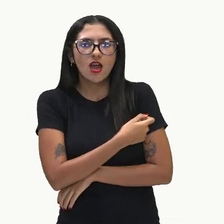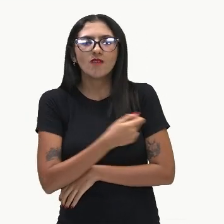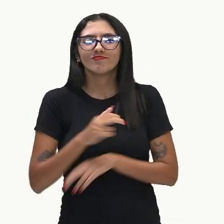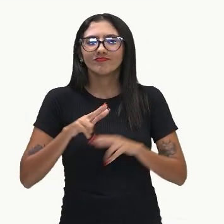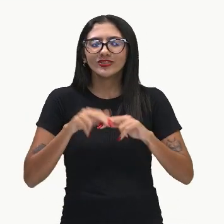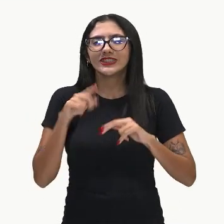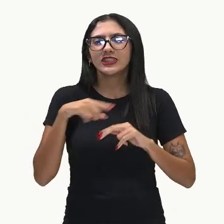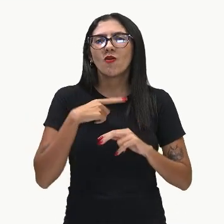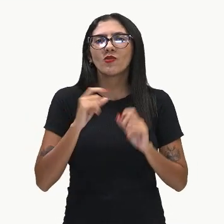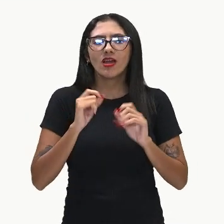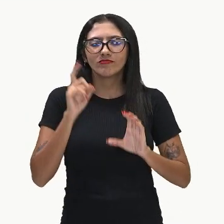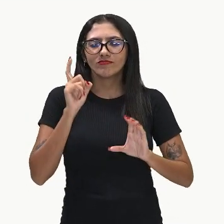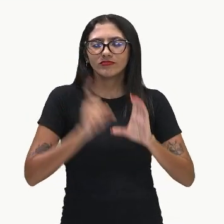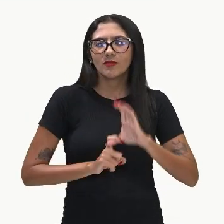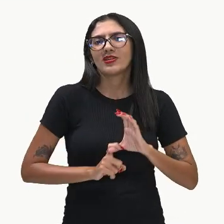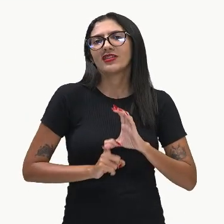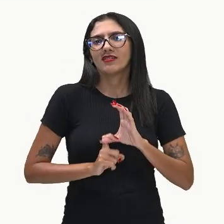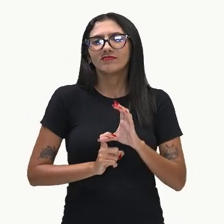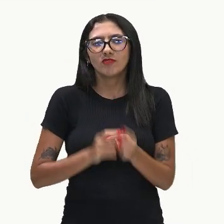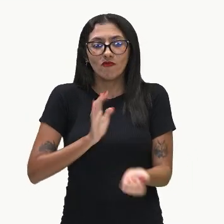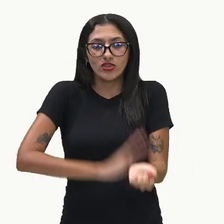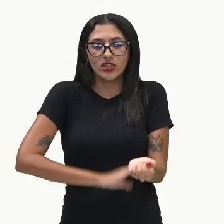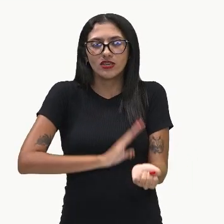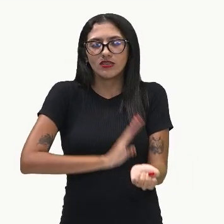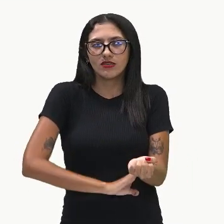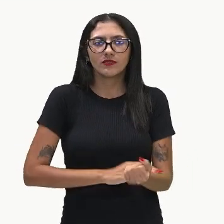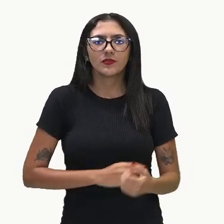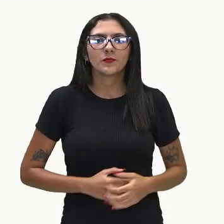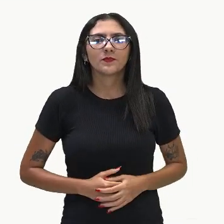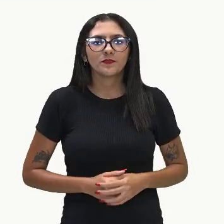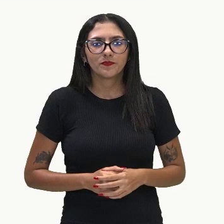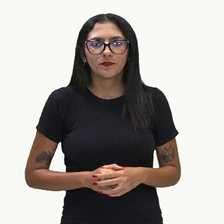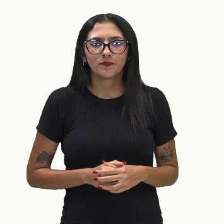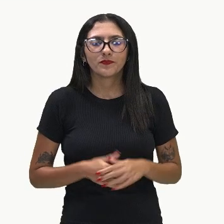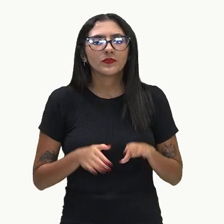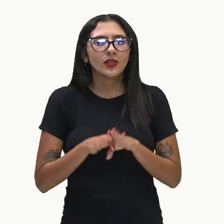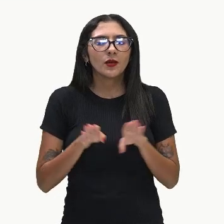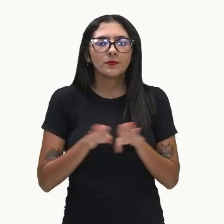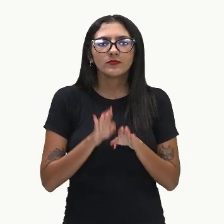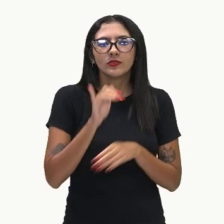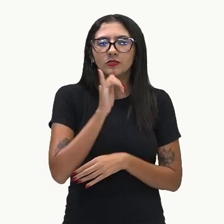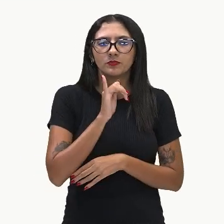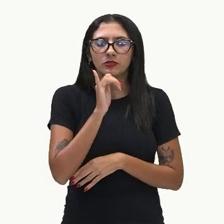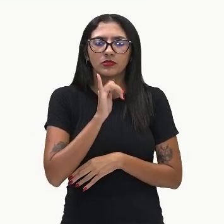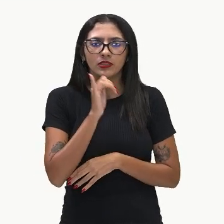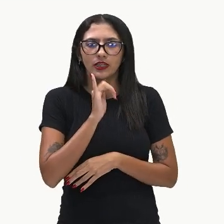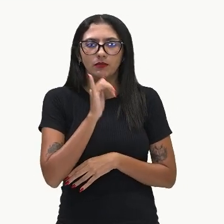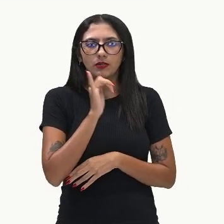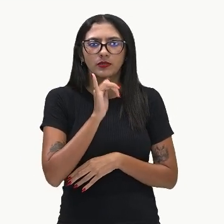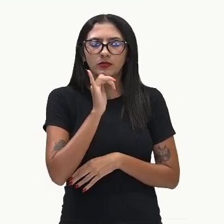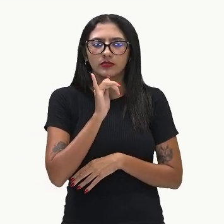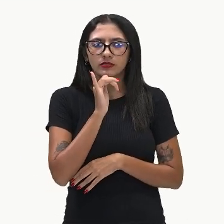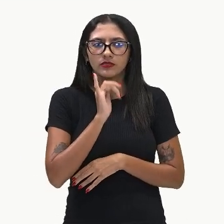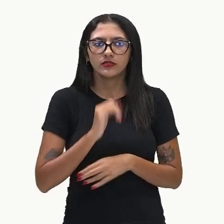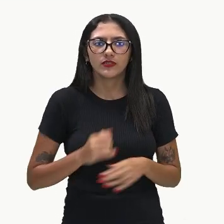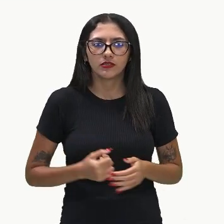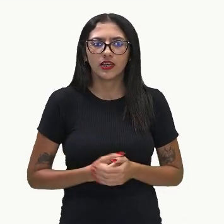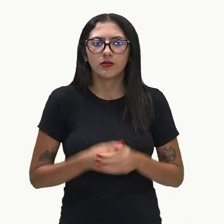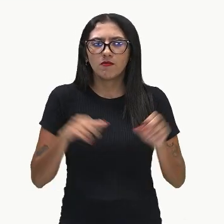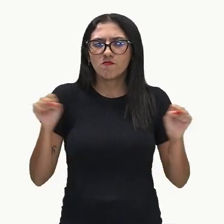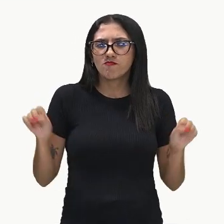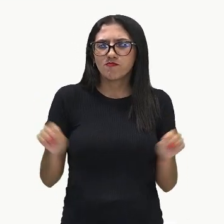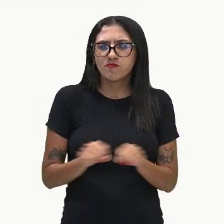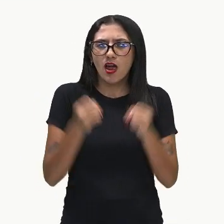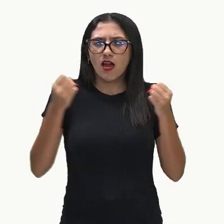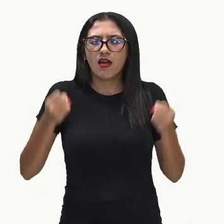uma dependência física. Rupturas de tendões, como eu acabei de falar aí, ó, problemas musculares, rupturas de tendões. Por quê,